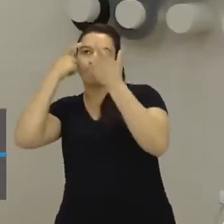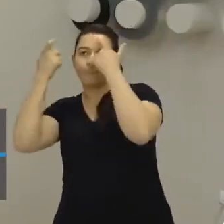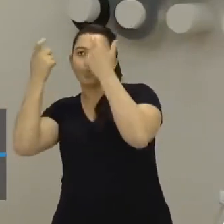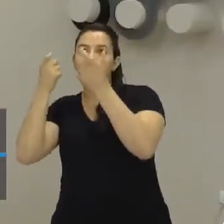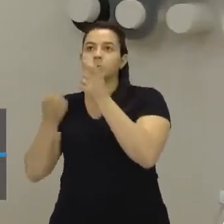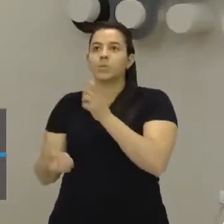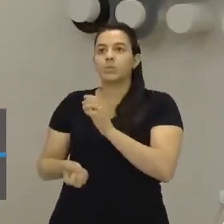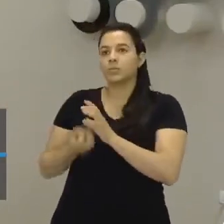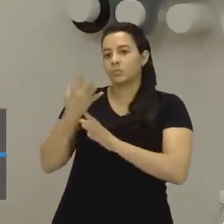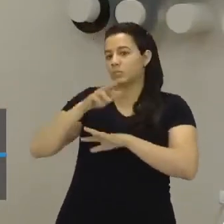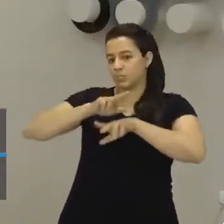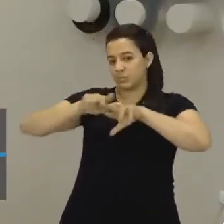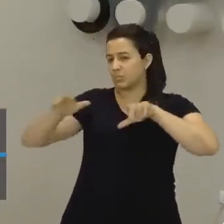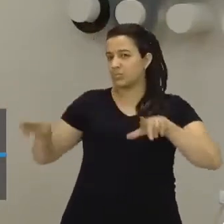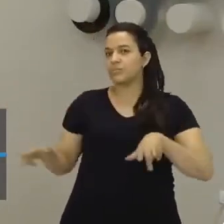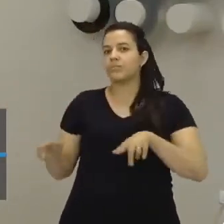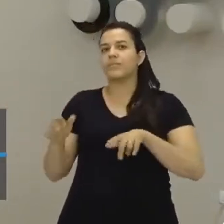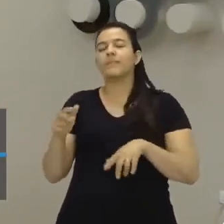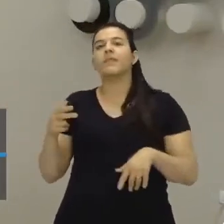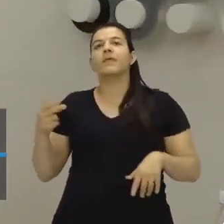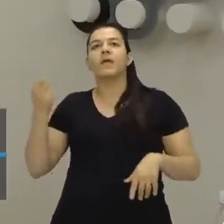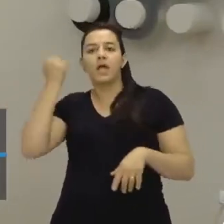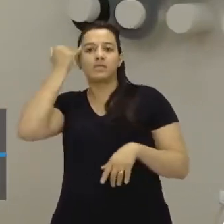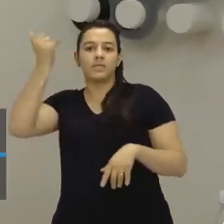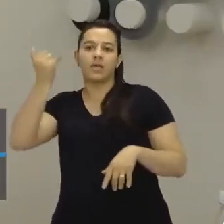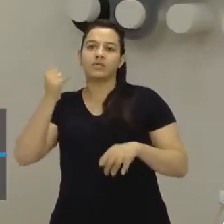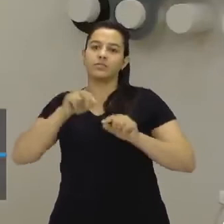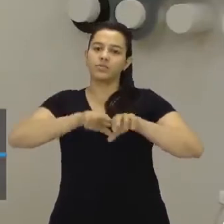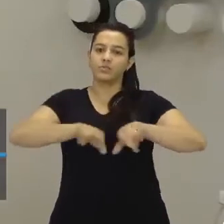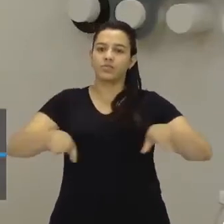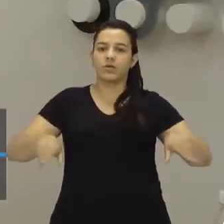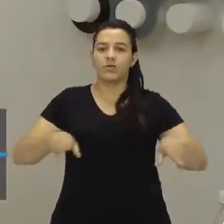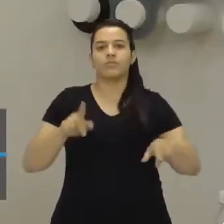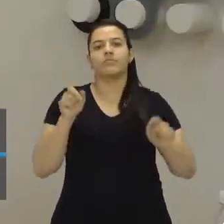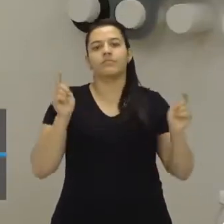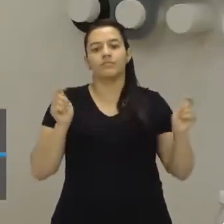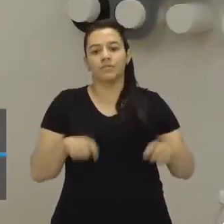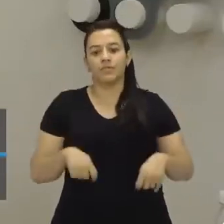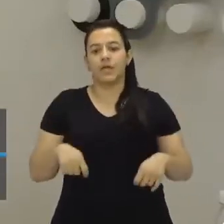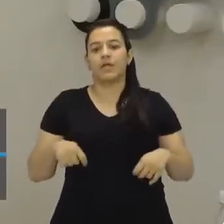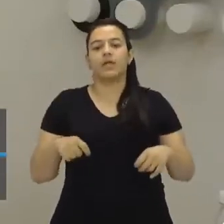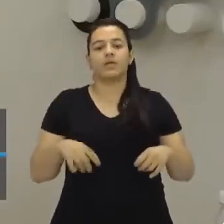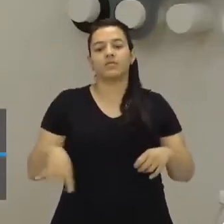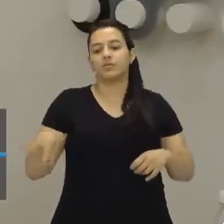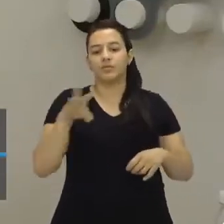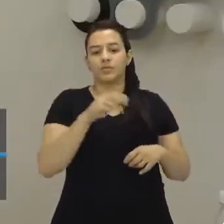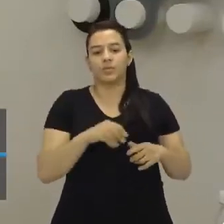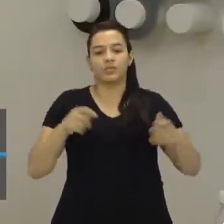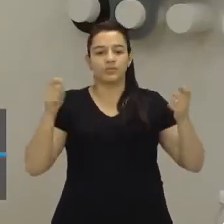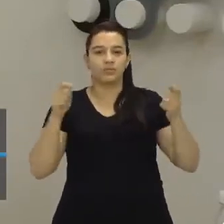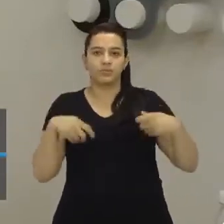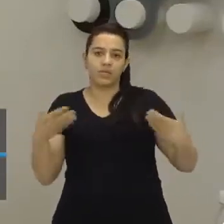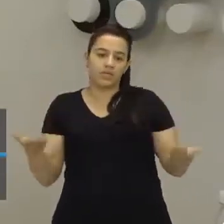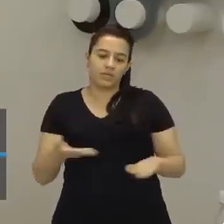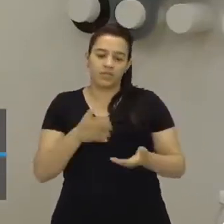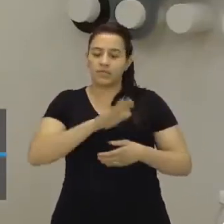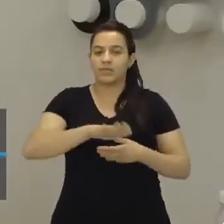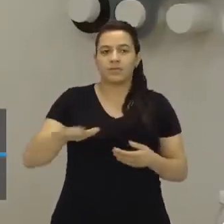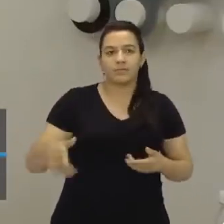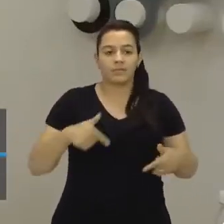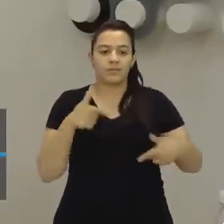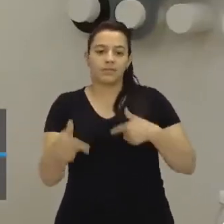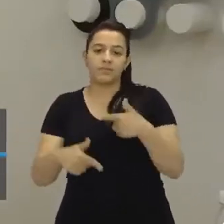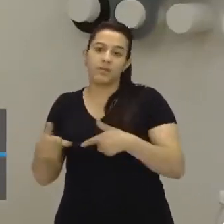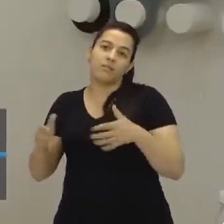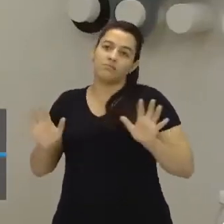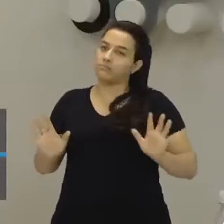né? Então, tem todo um debate sobre isso, mas a questão da exploração da criança, no momento que ela tem... que está aprendendo para trabalhar, não é